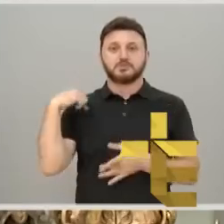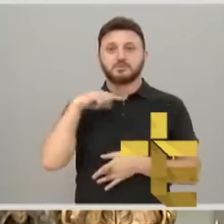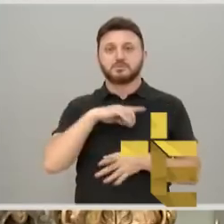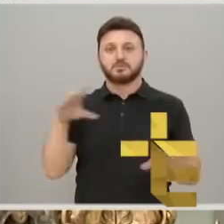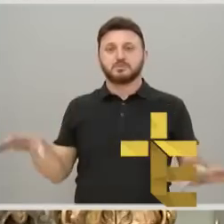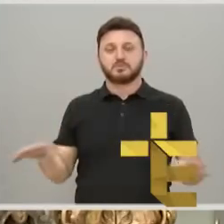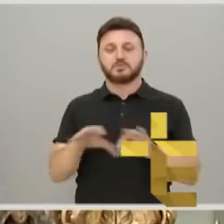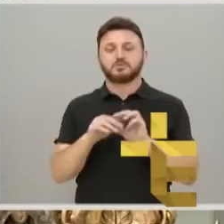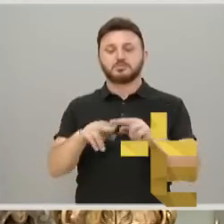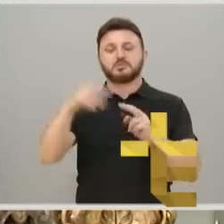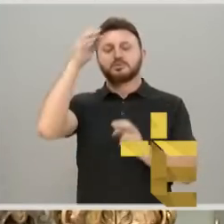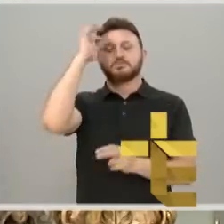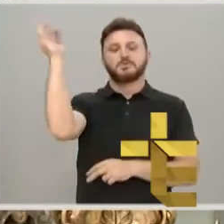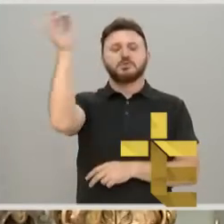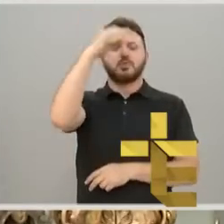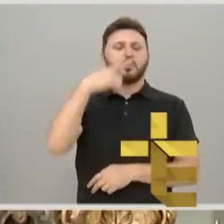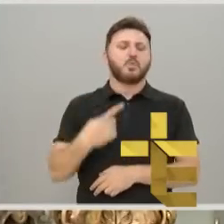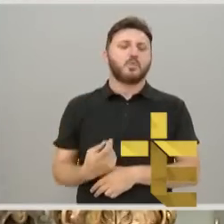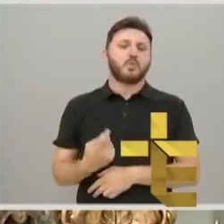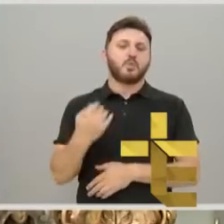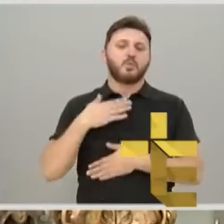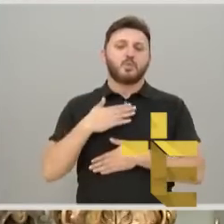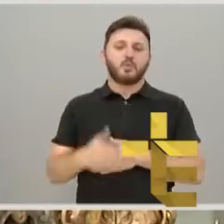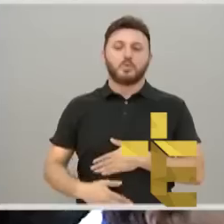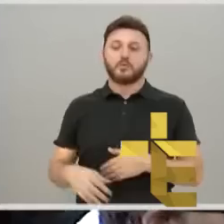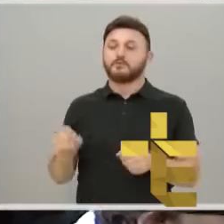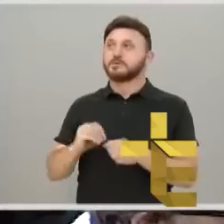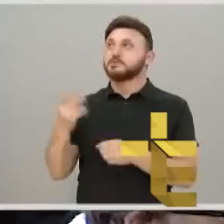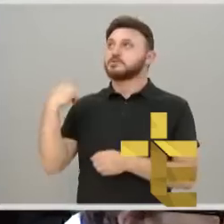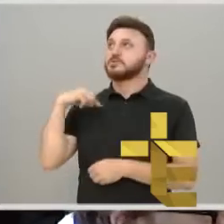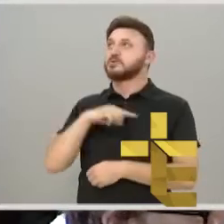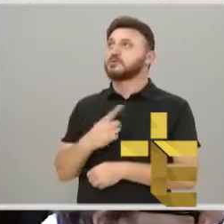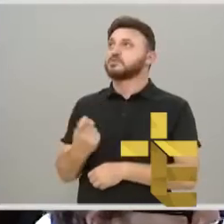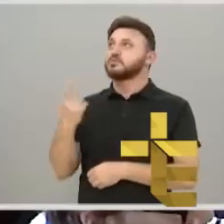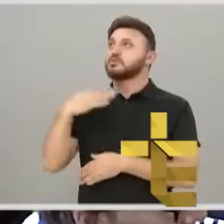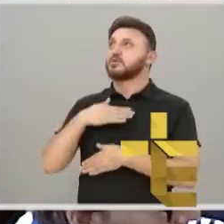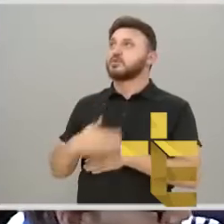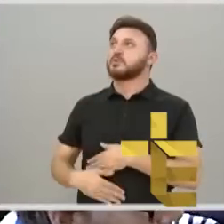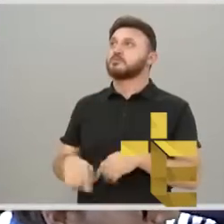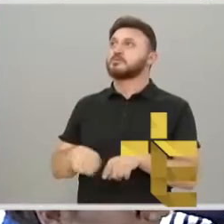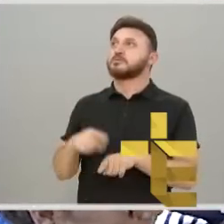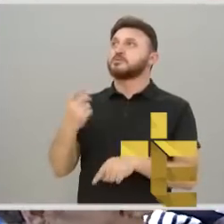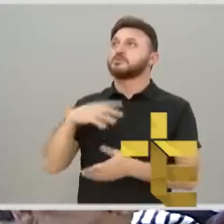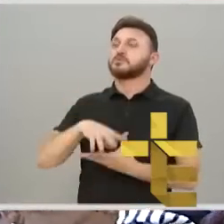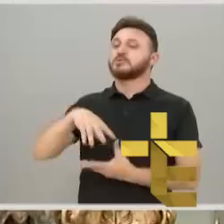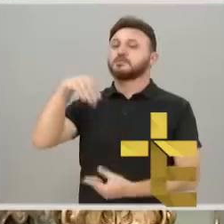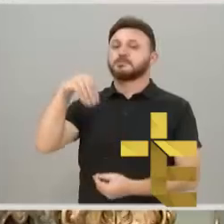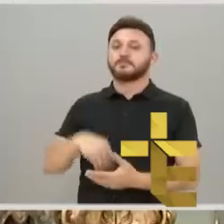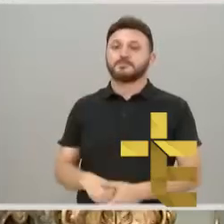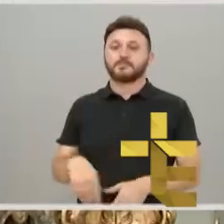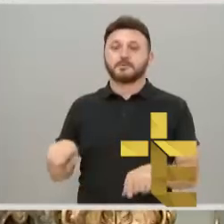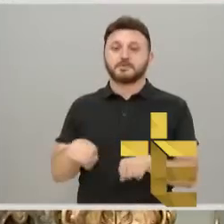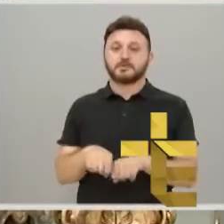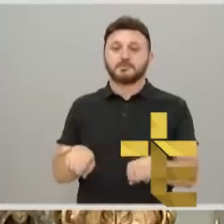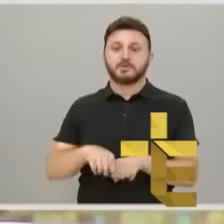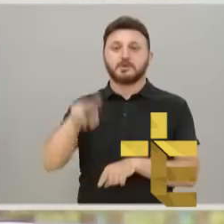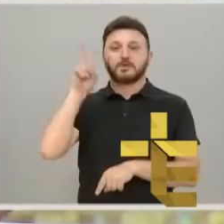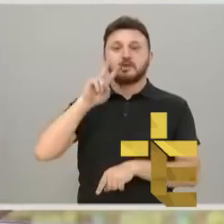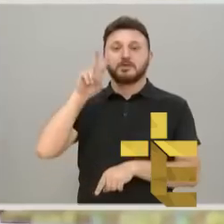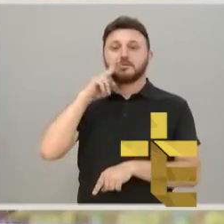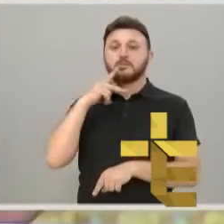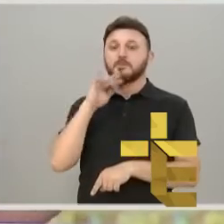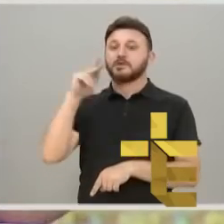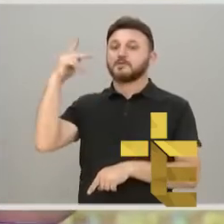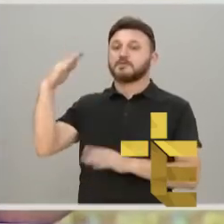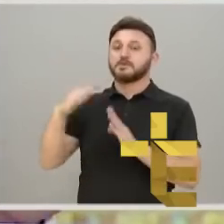sejamos reunidos pelo Espírito Santo num só corpo. Fazei de nós um só corpo e um só Espírito.